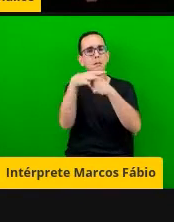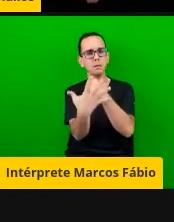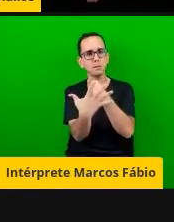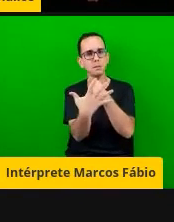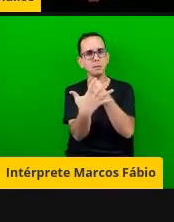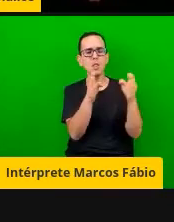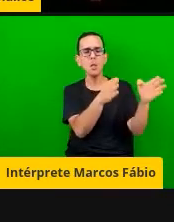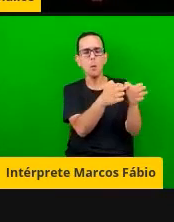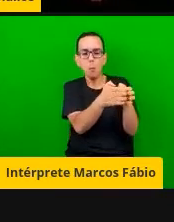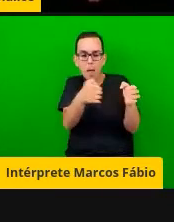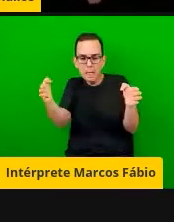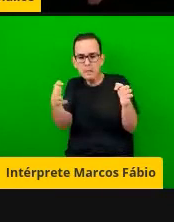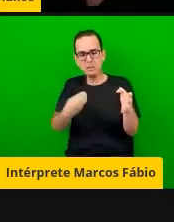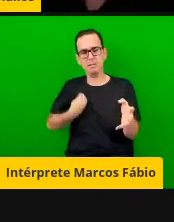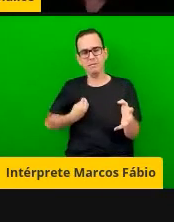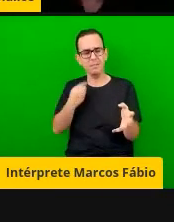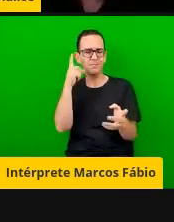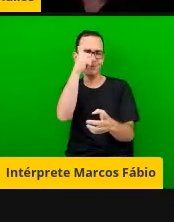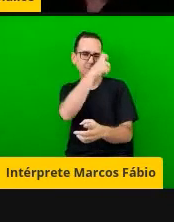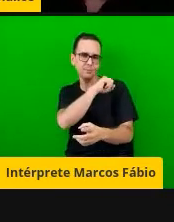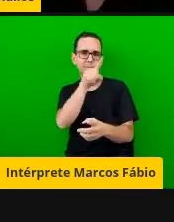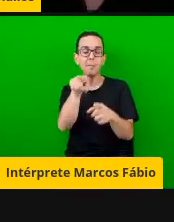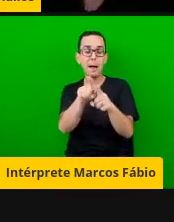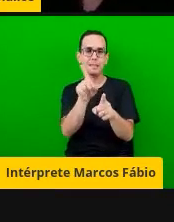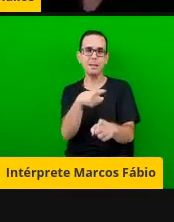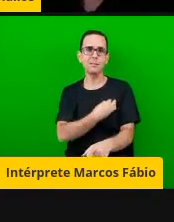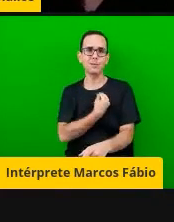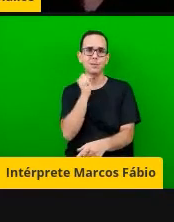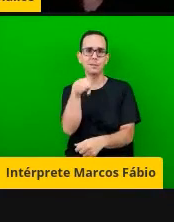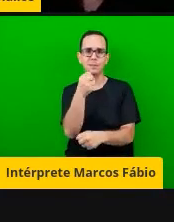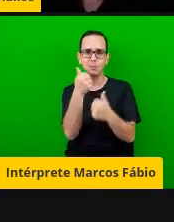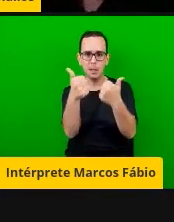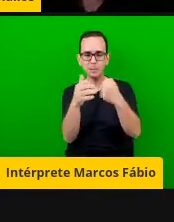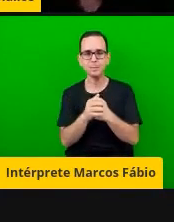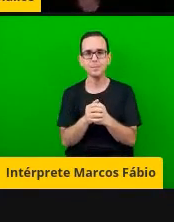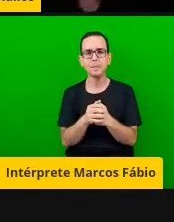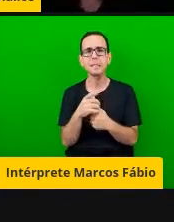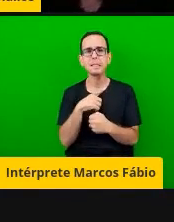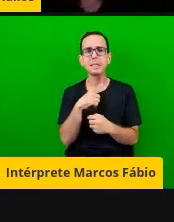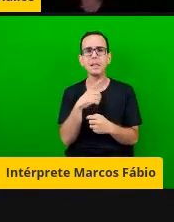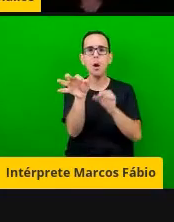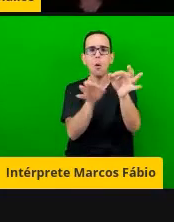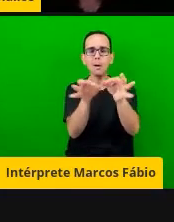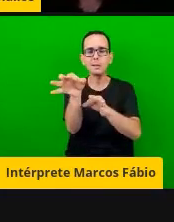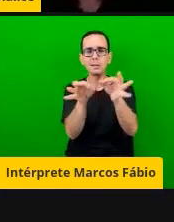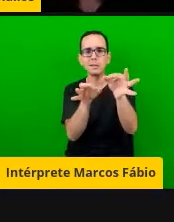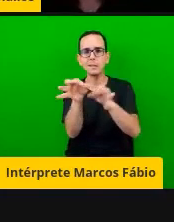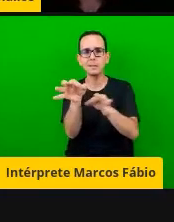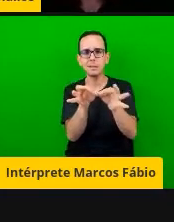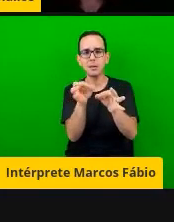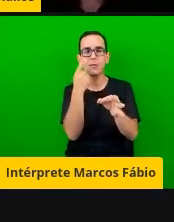estamos vivendo, mas vamos lá, né? Estamos vivos, isso é bom. Então, a gente tem uma organização, né? Então, a gente vai ver no próximo slide